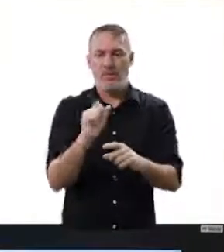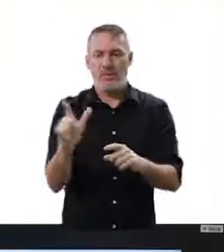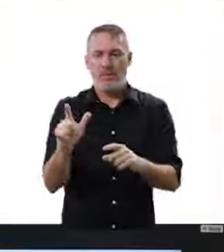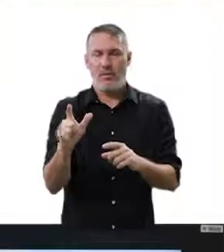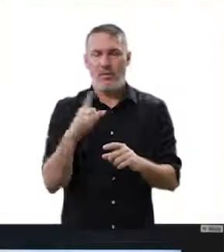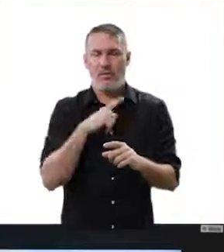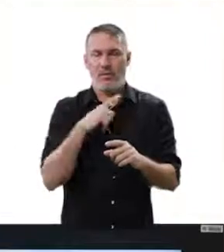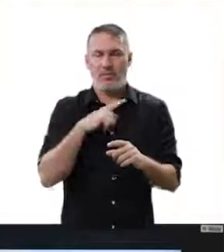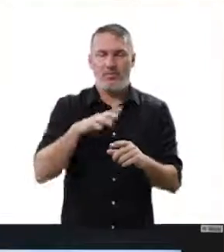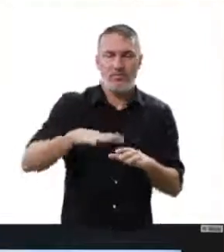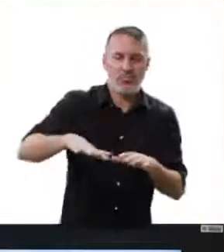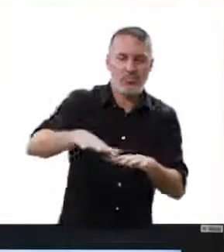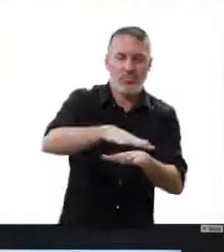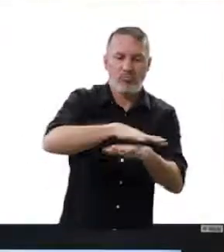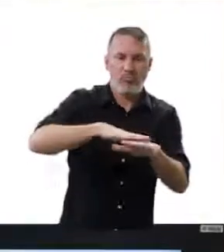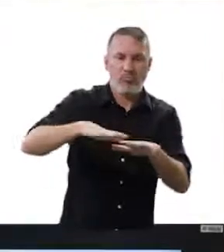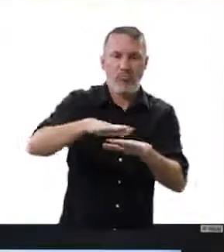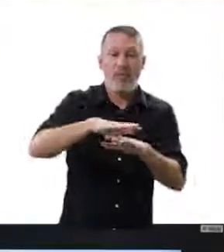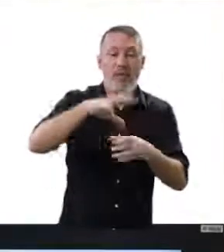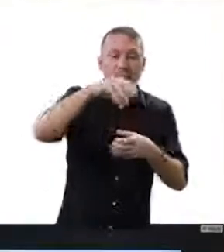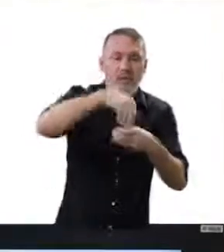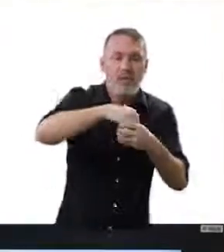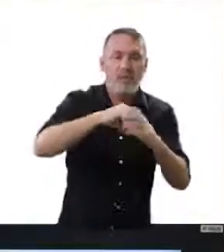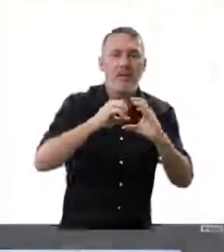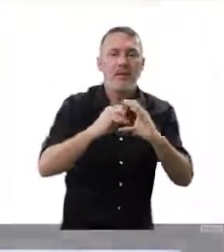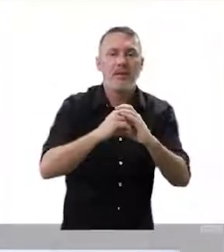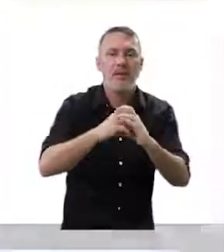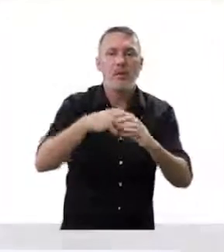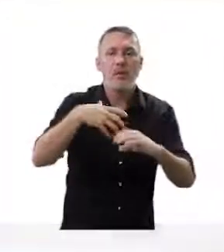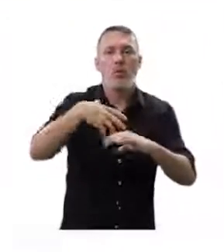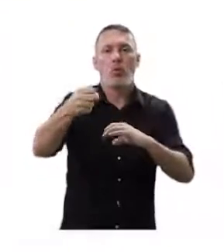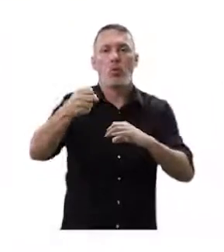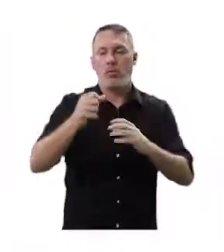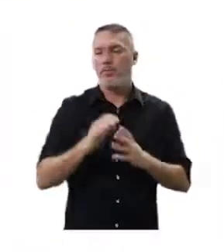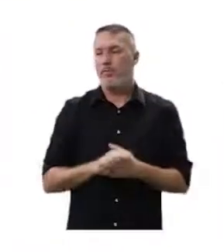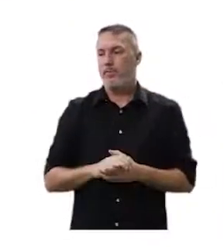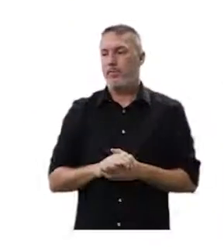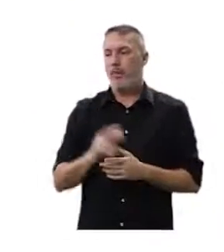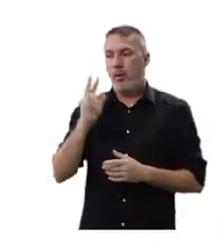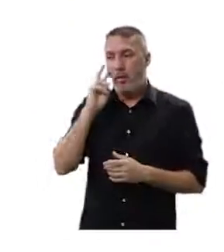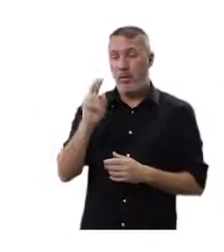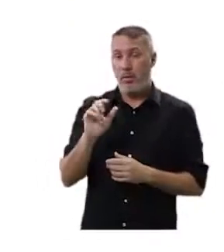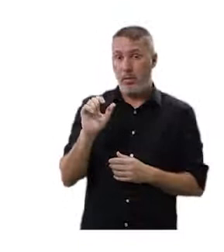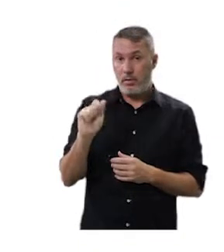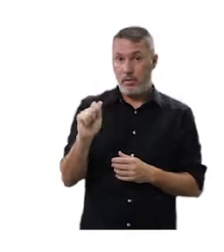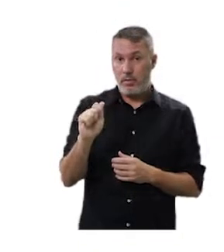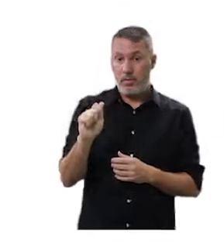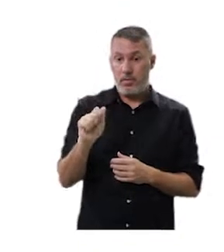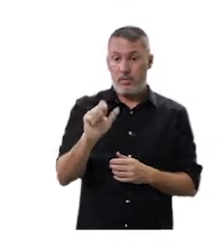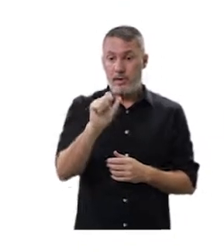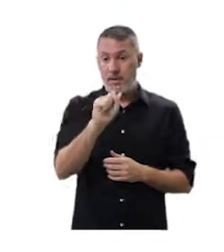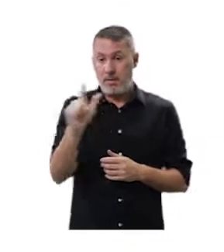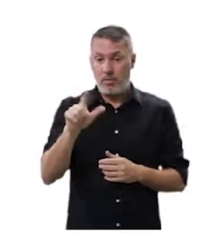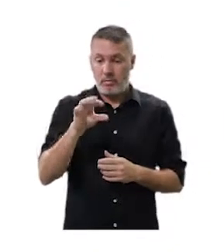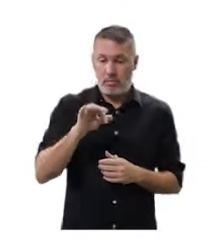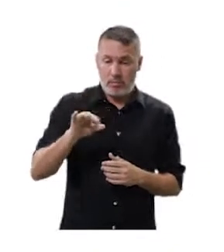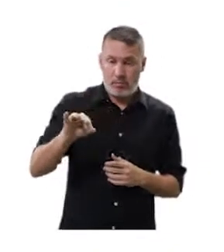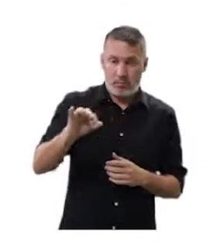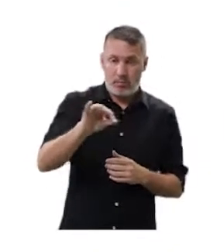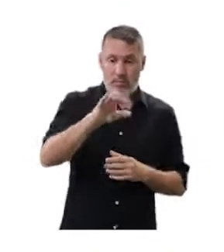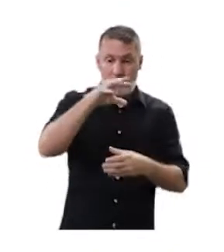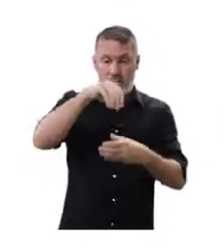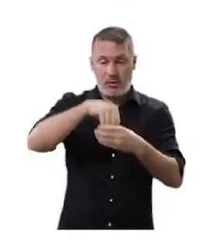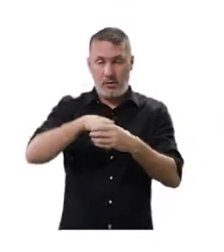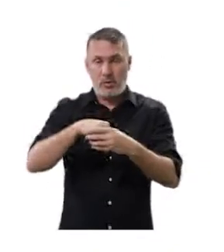o meio hipertônico em relação à célula. Então, olha lá, o sal adicionado diminui a concentração de solutos em